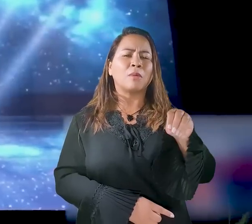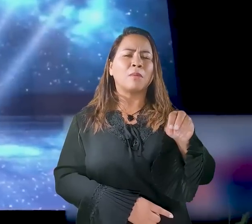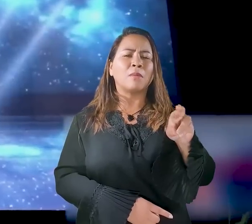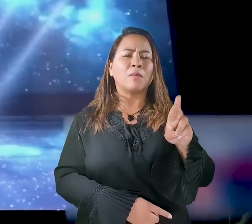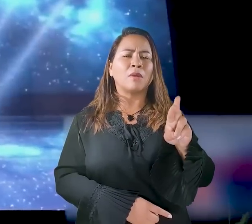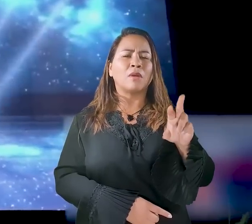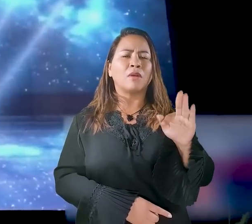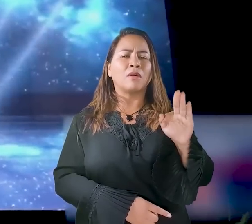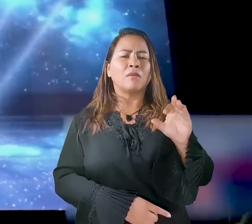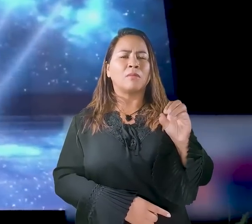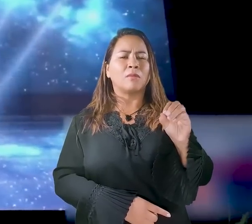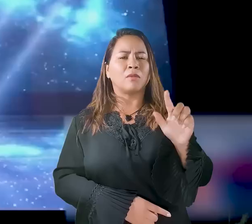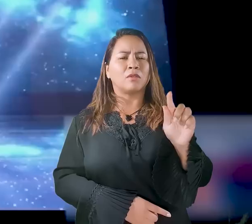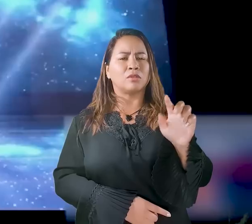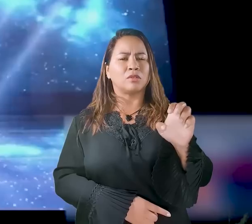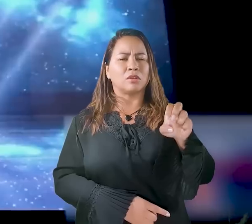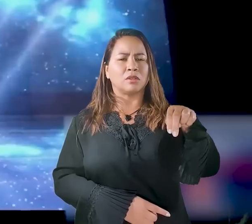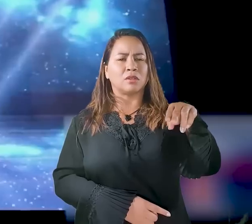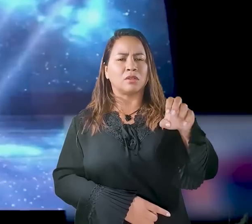desejo?